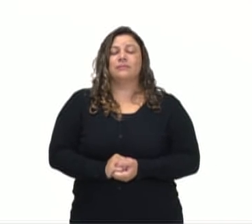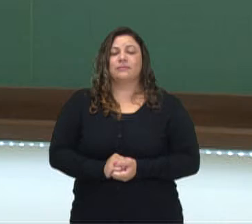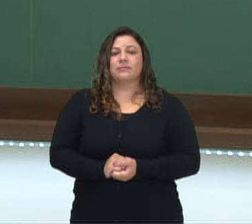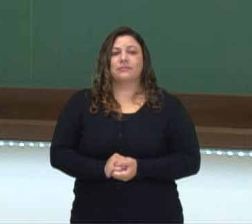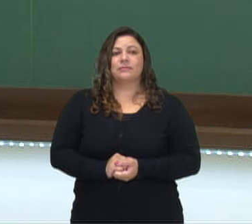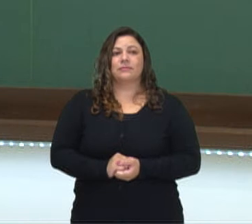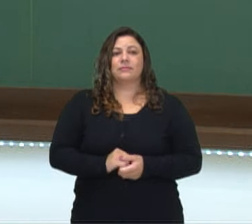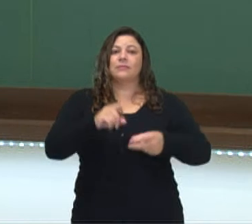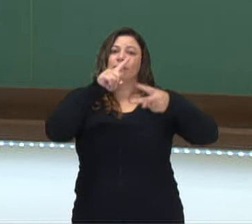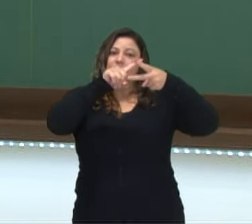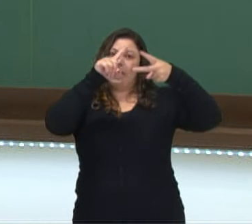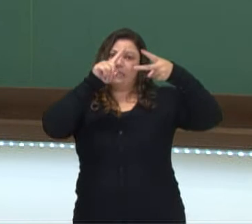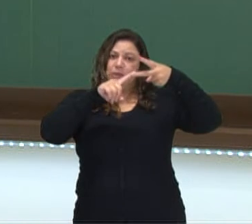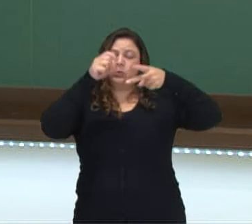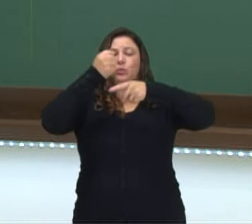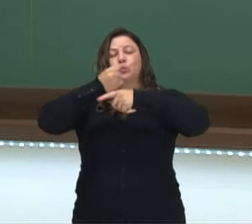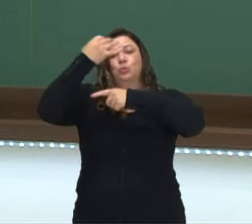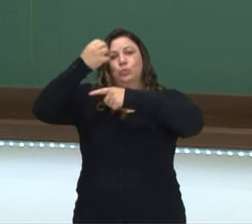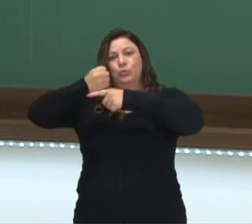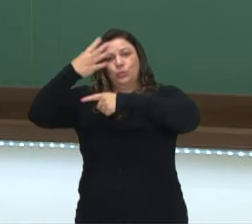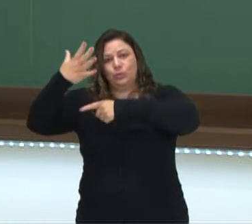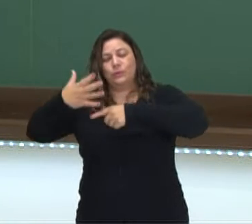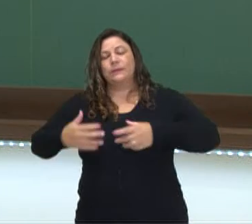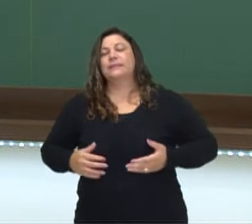Mais duas propriedades, que são as distributivas.